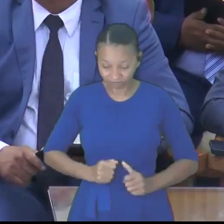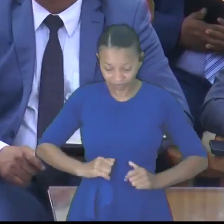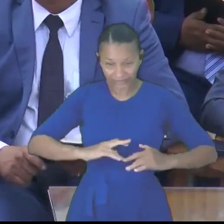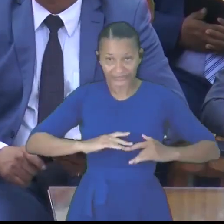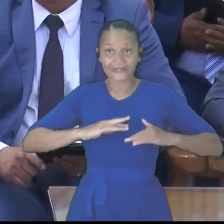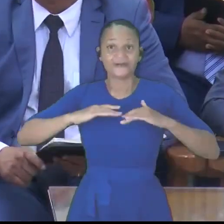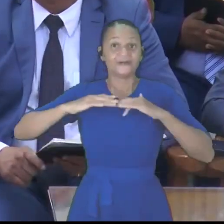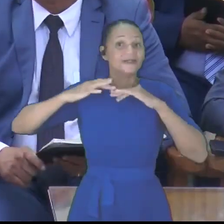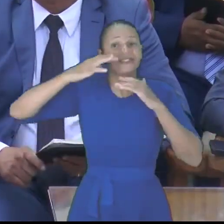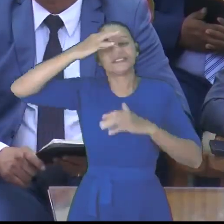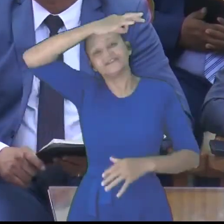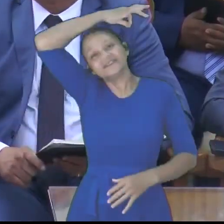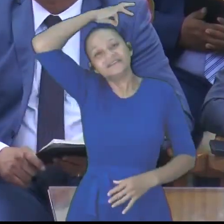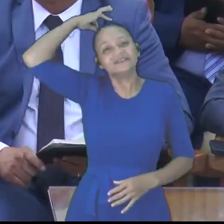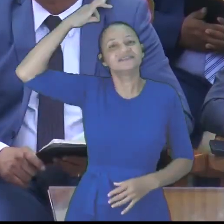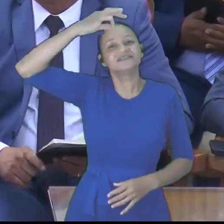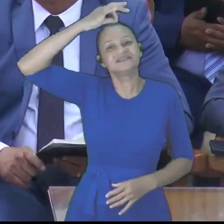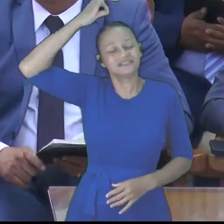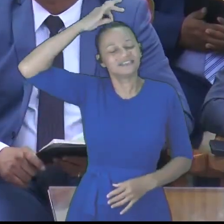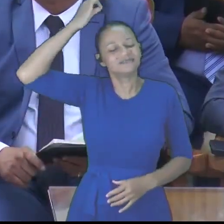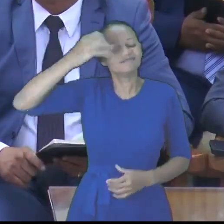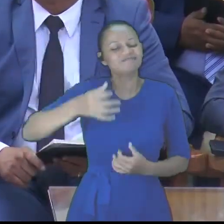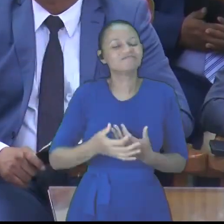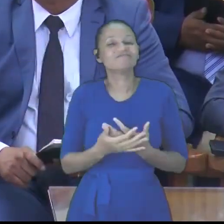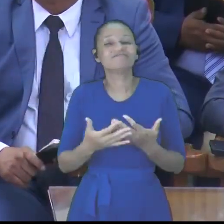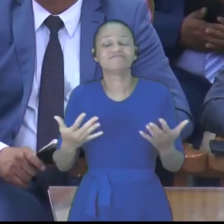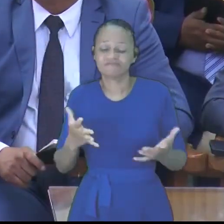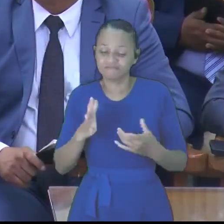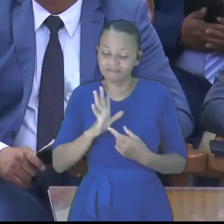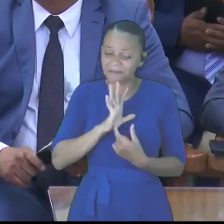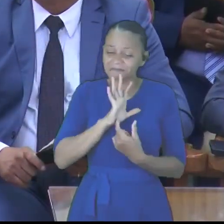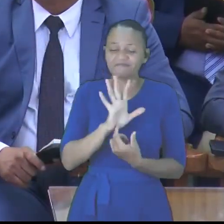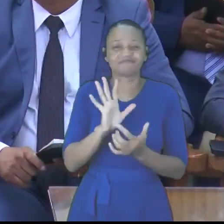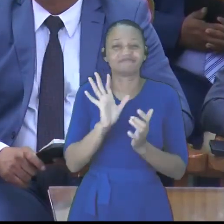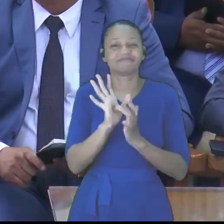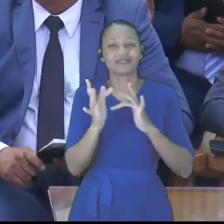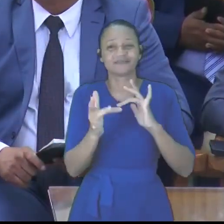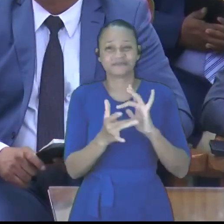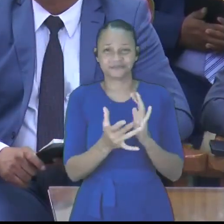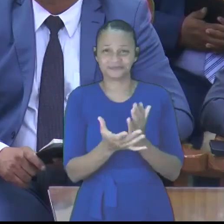Santo, o Espírito Santo, irmão, o negócio dele é apresentar Jesus.